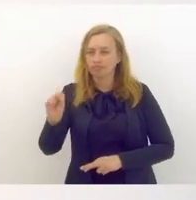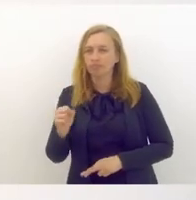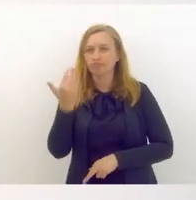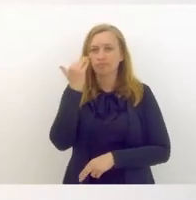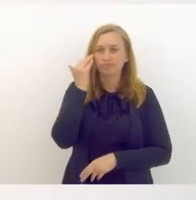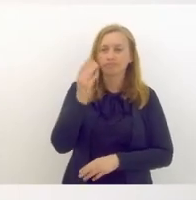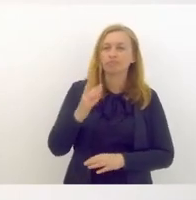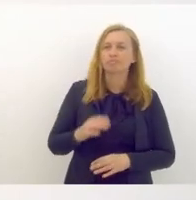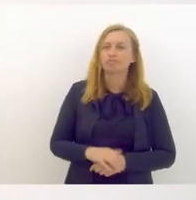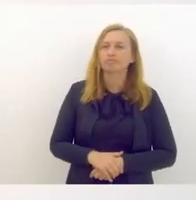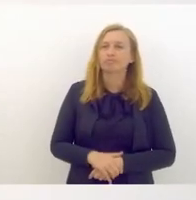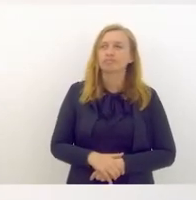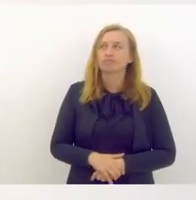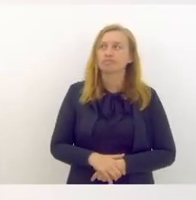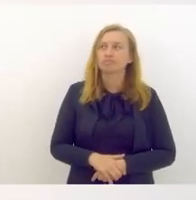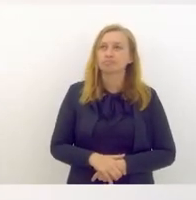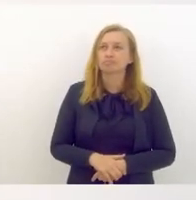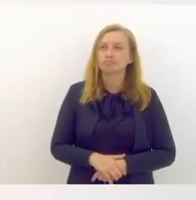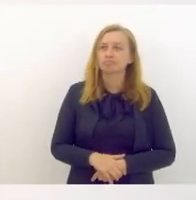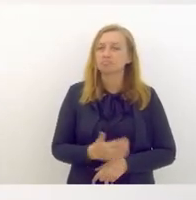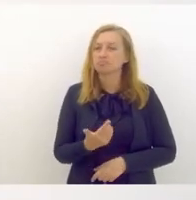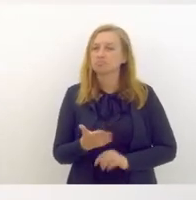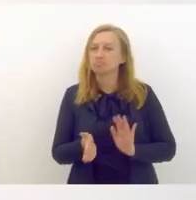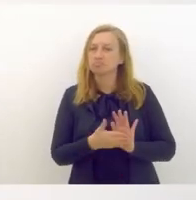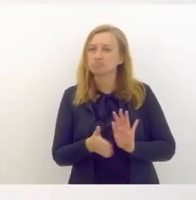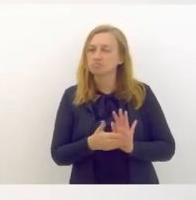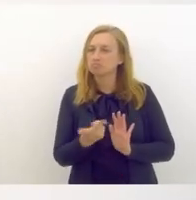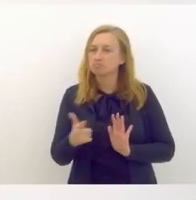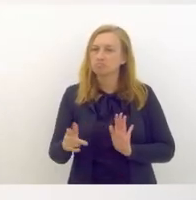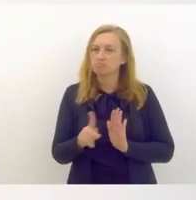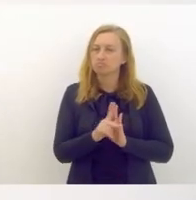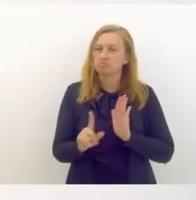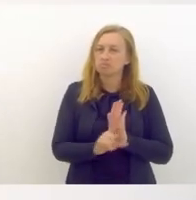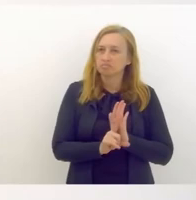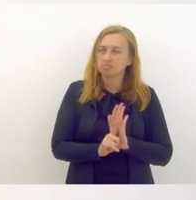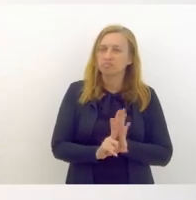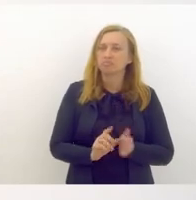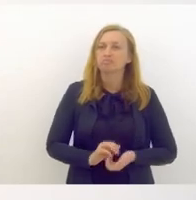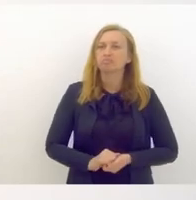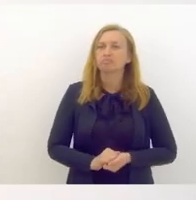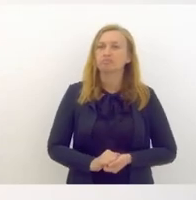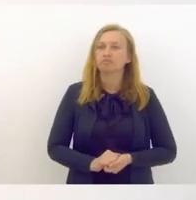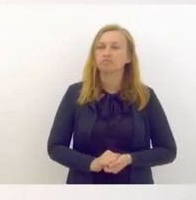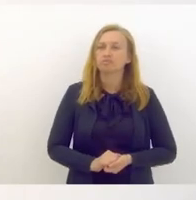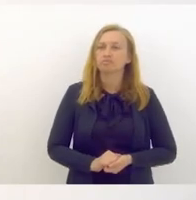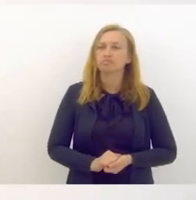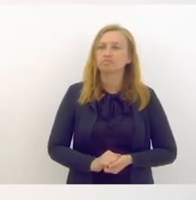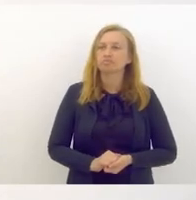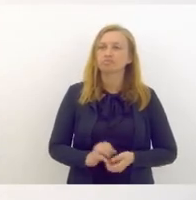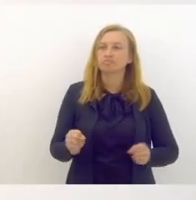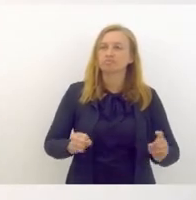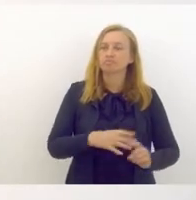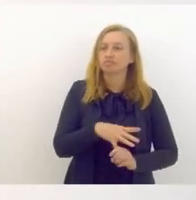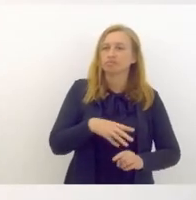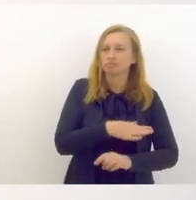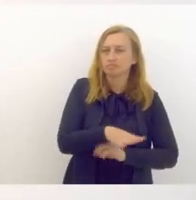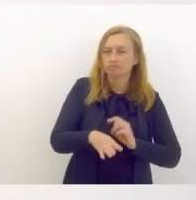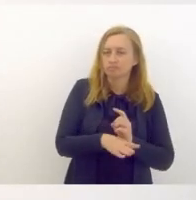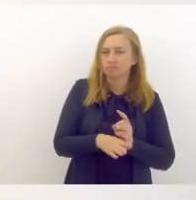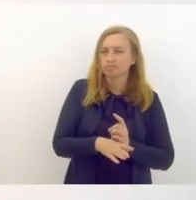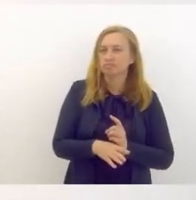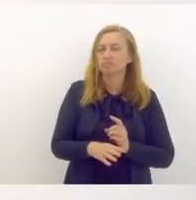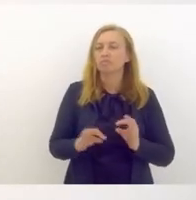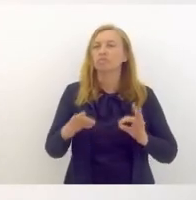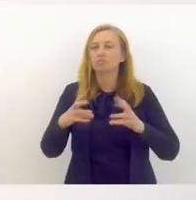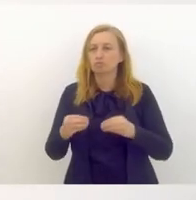que é totalmente sem propósito esse projeto de lei. Eu acho que a sociedade civil aqui presente, por tudo que já foi